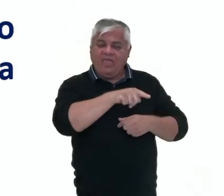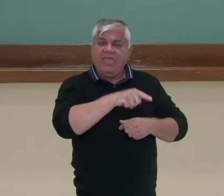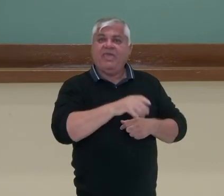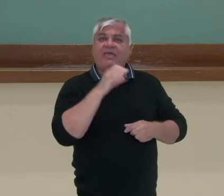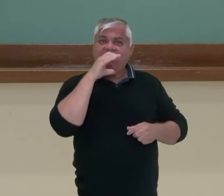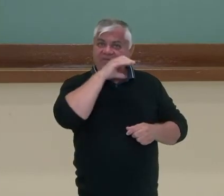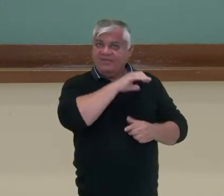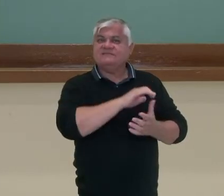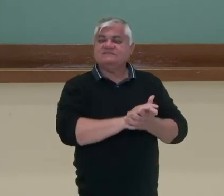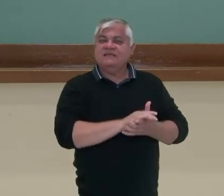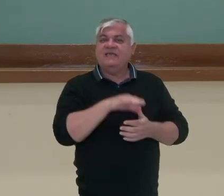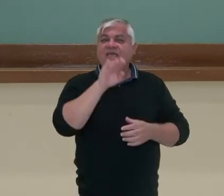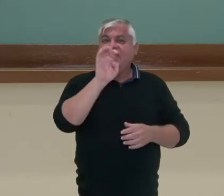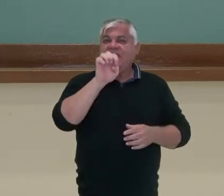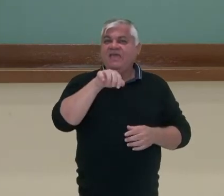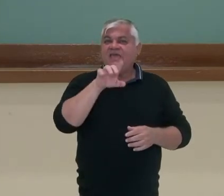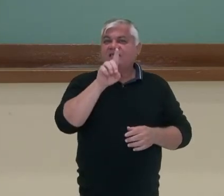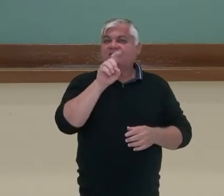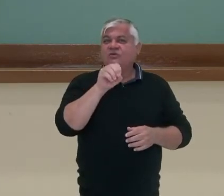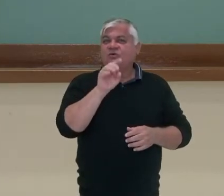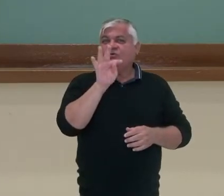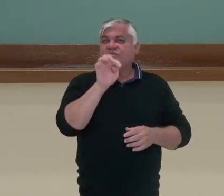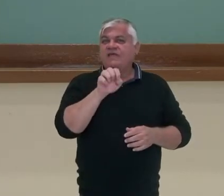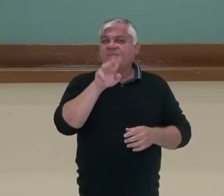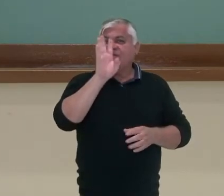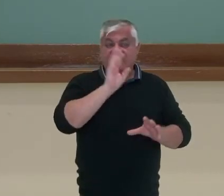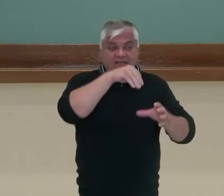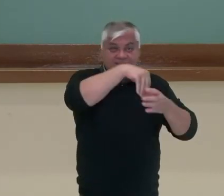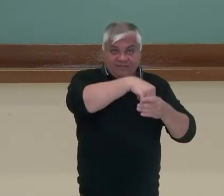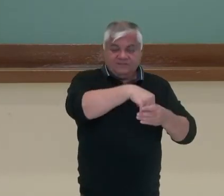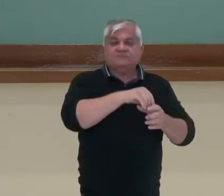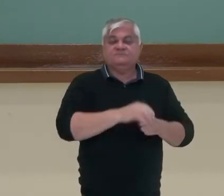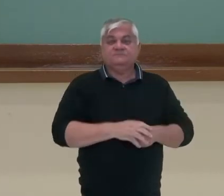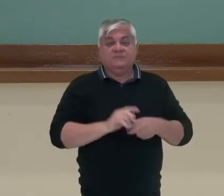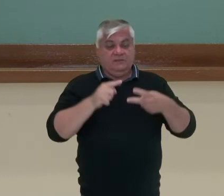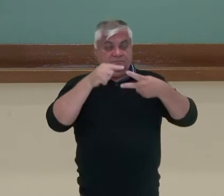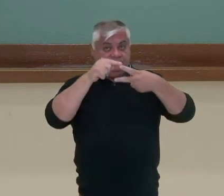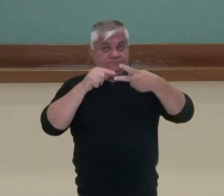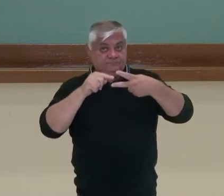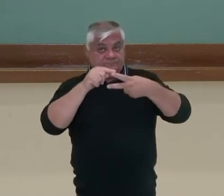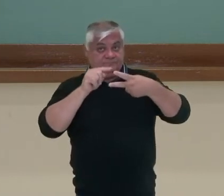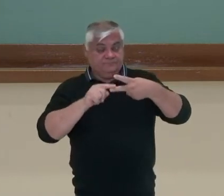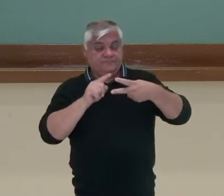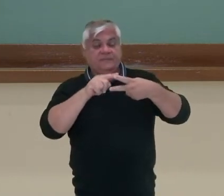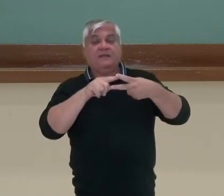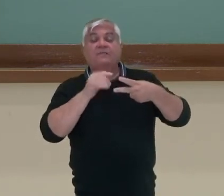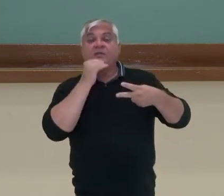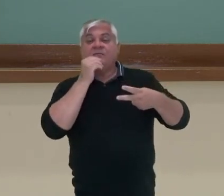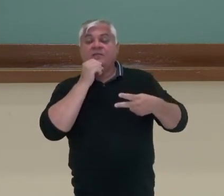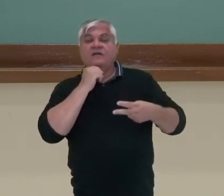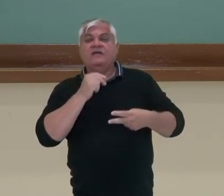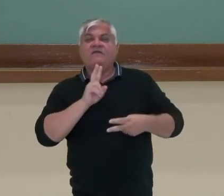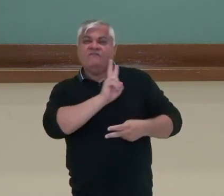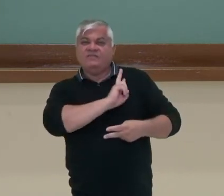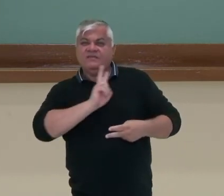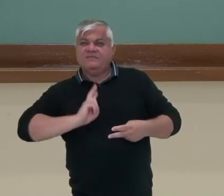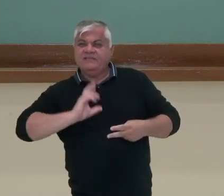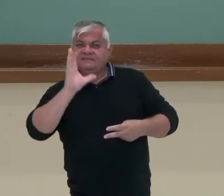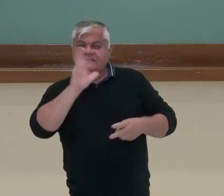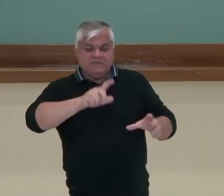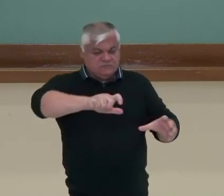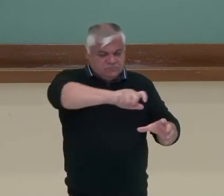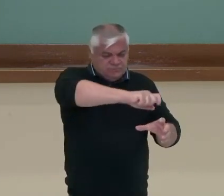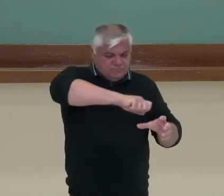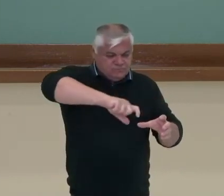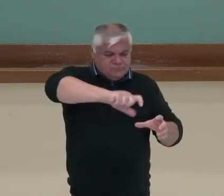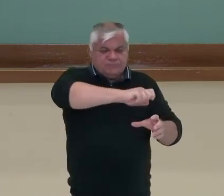endotérmica. Então, a gente observa dois fatores, né? A crescer a vitamina C através do suco das frutas cítricas,